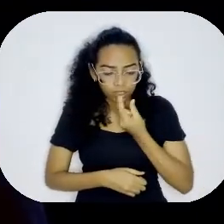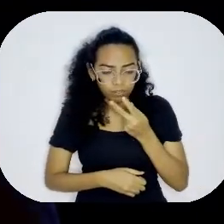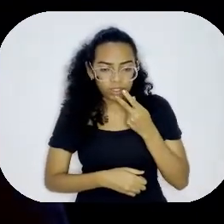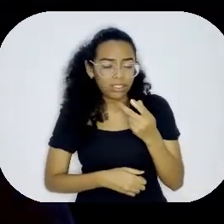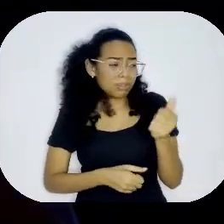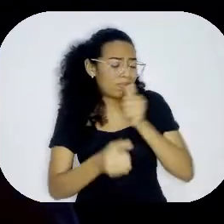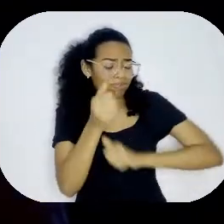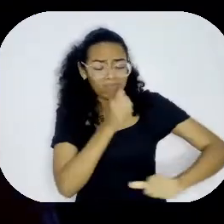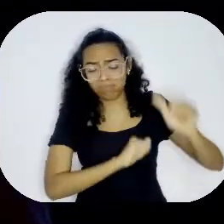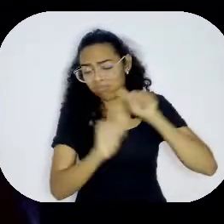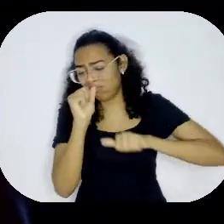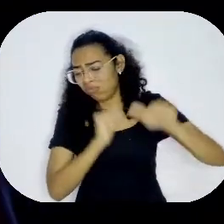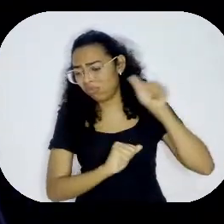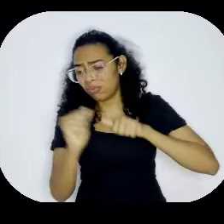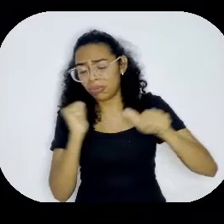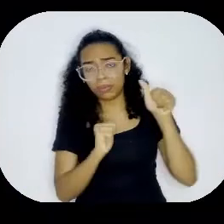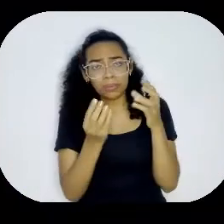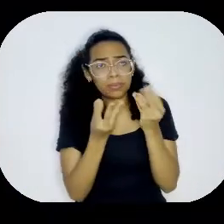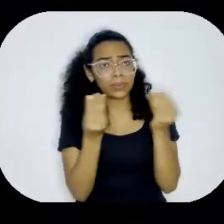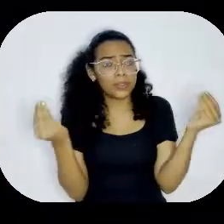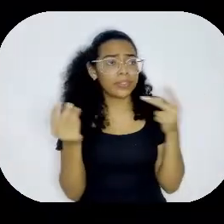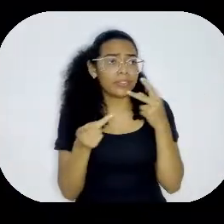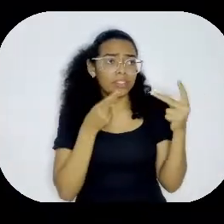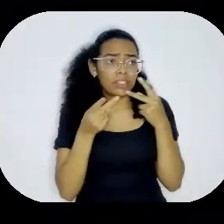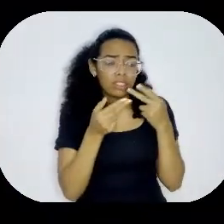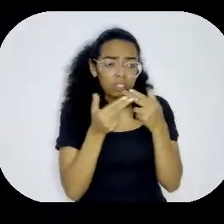você, disseram que ando bebendo demais.